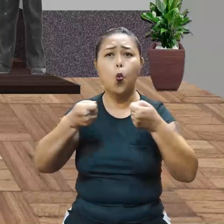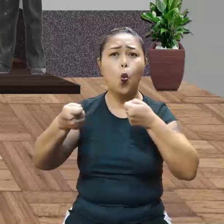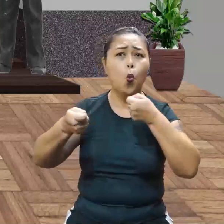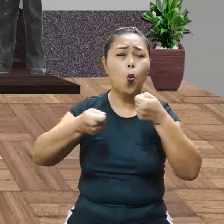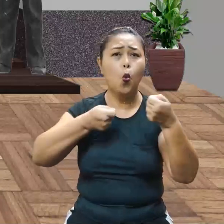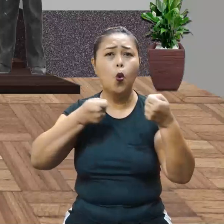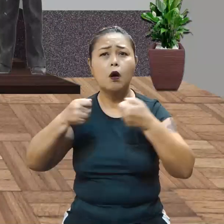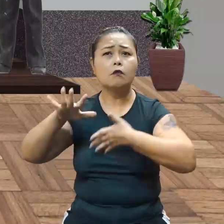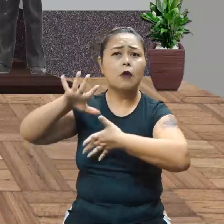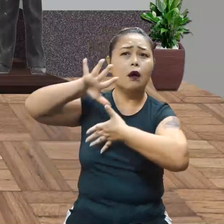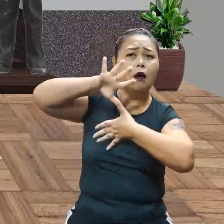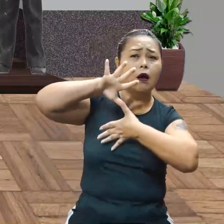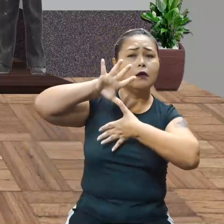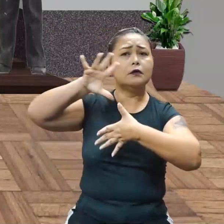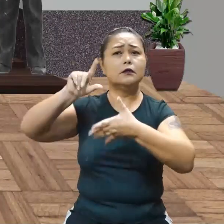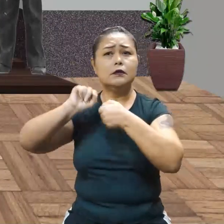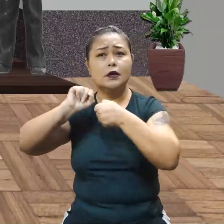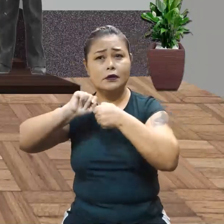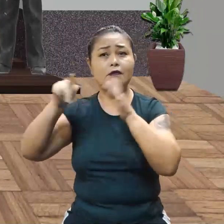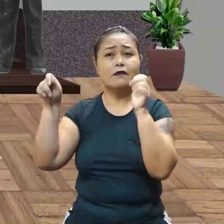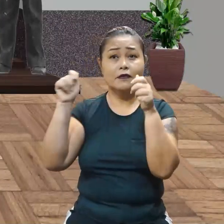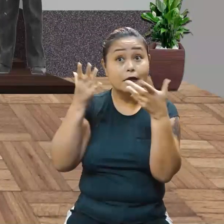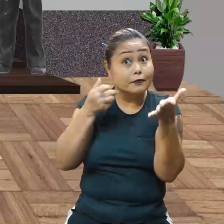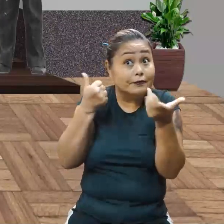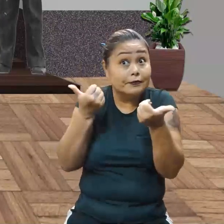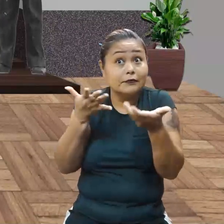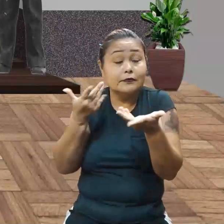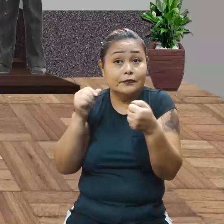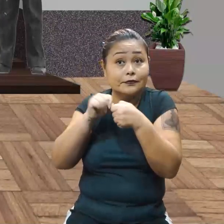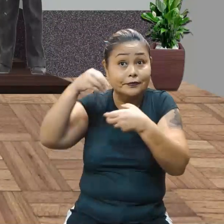das Américas que ele tentou fazer em seu governo,